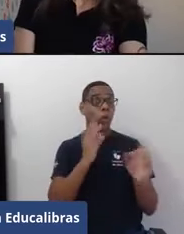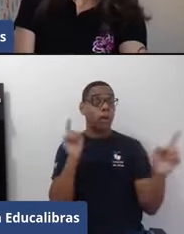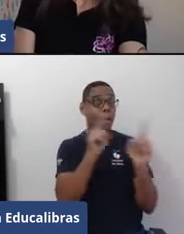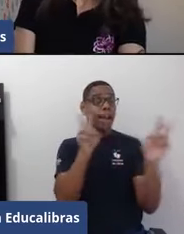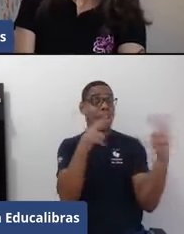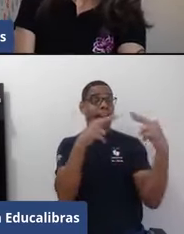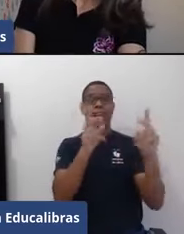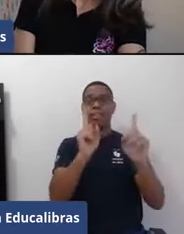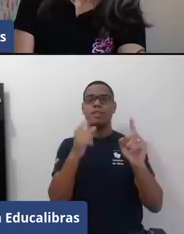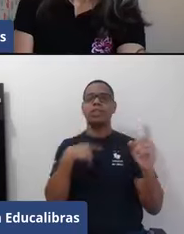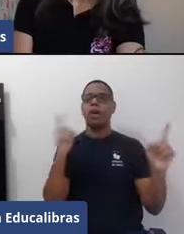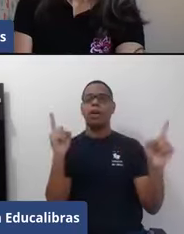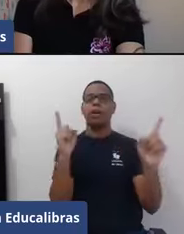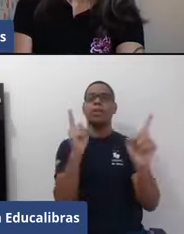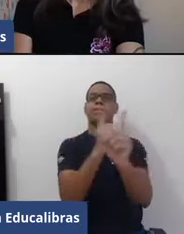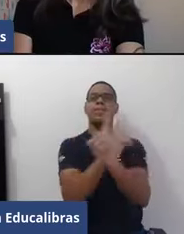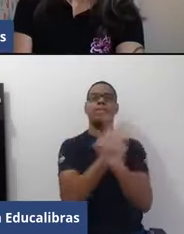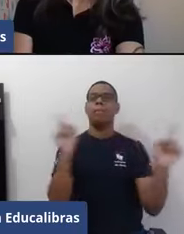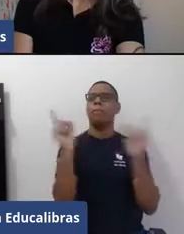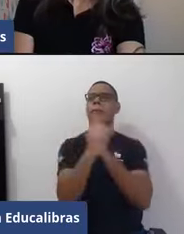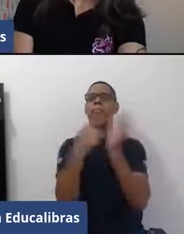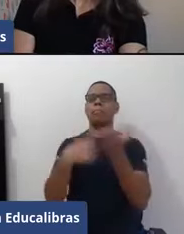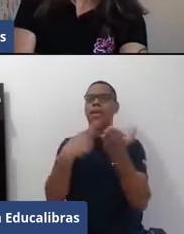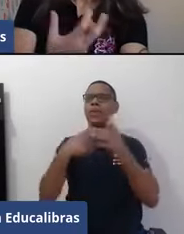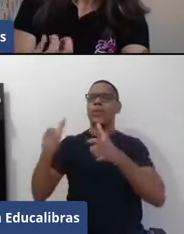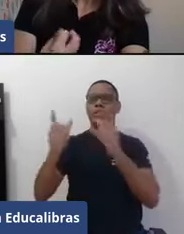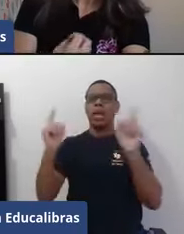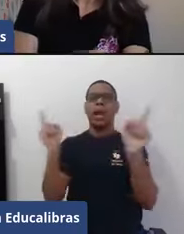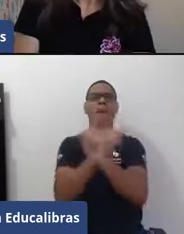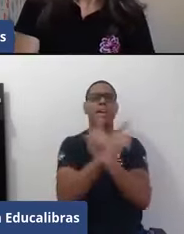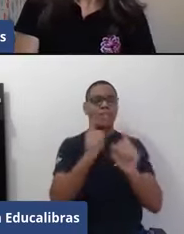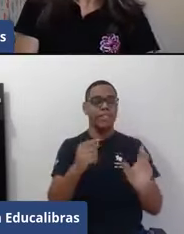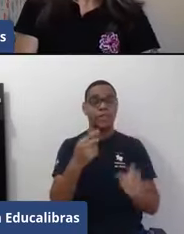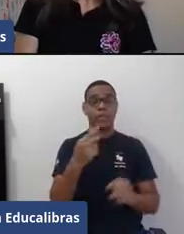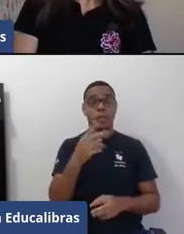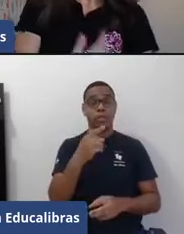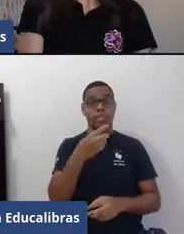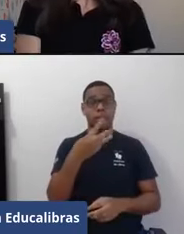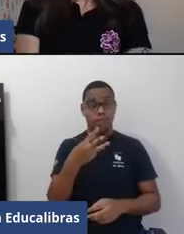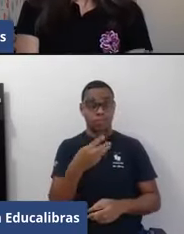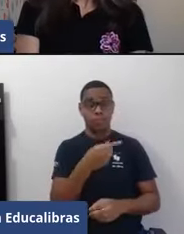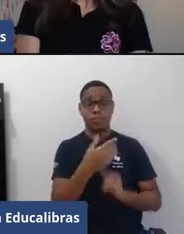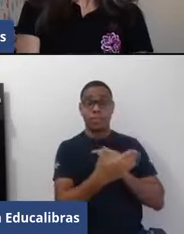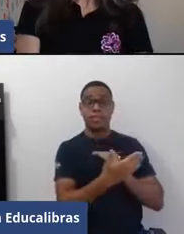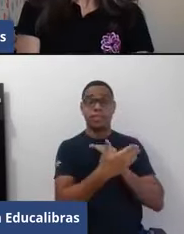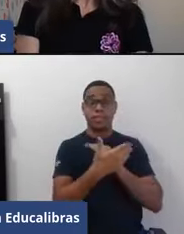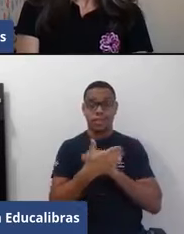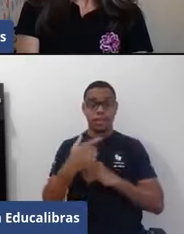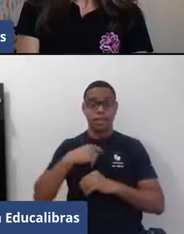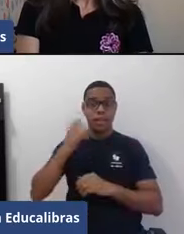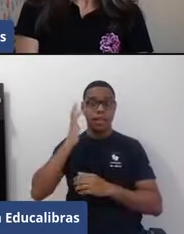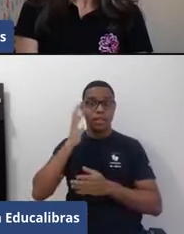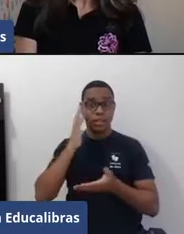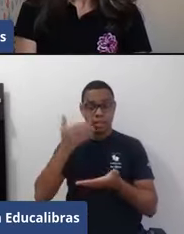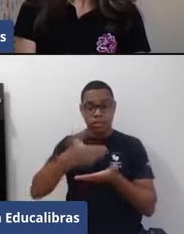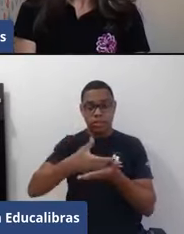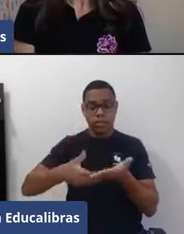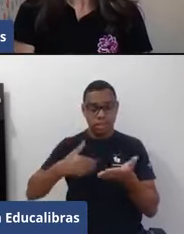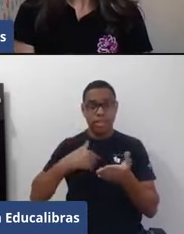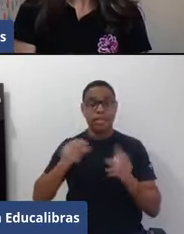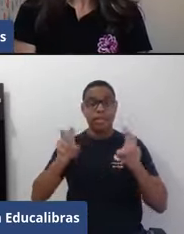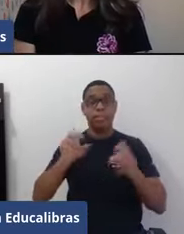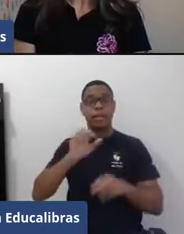Adelino, ele me ajuda em 2013 a tirar do papel o sonho do Entre Rodas, porque até então, Entre Rodas, ele